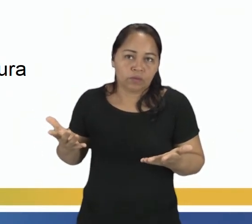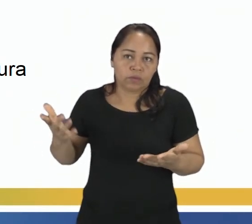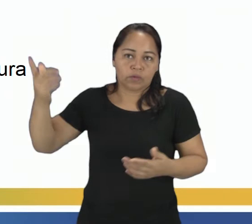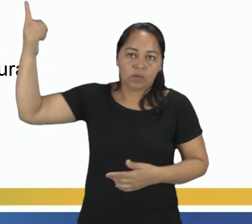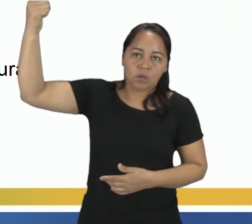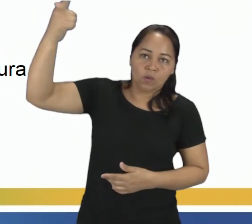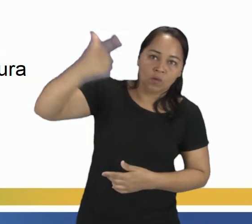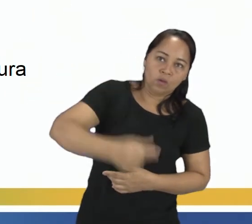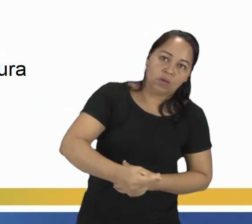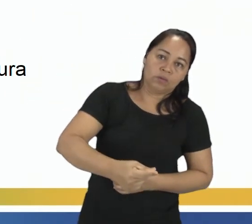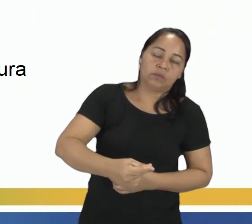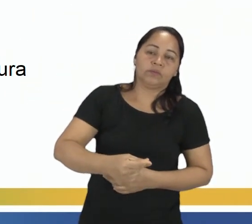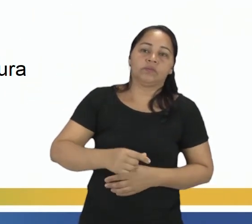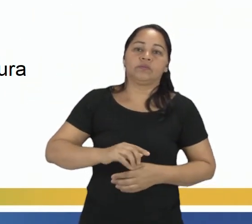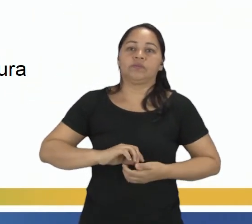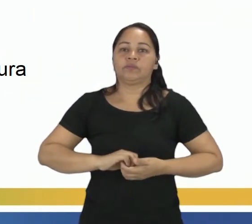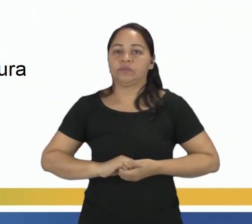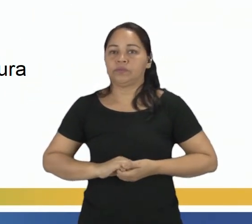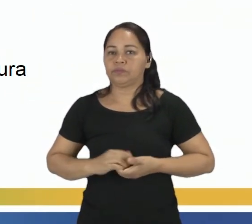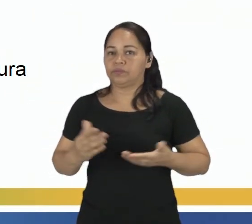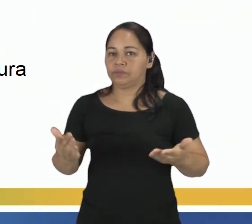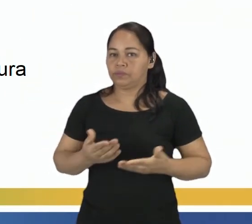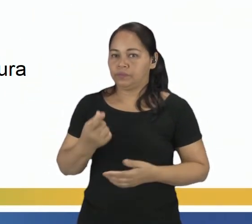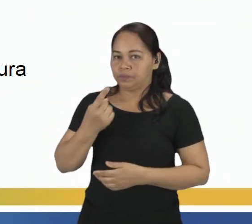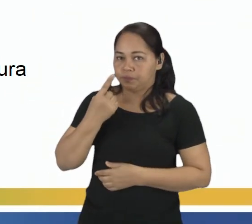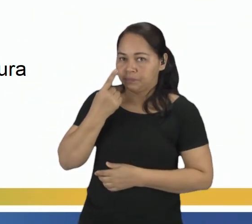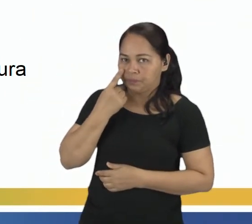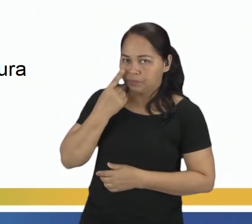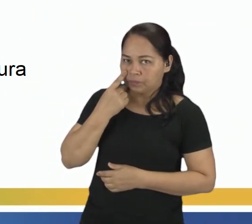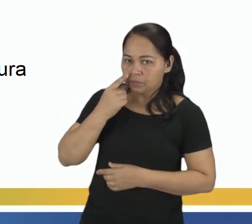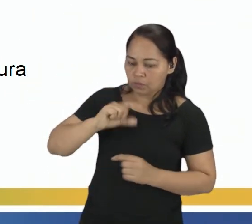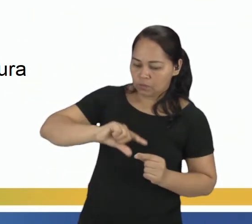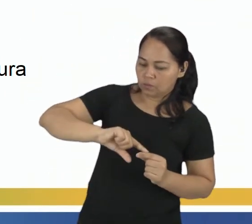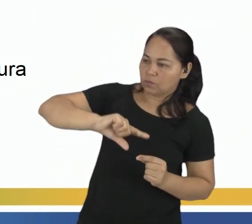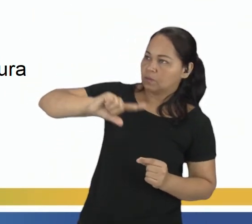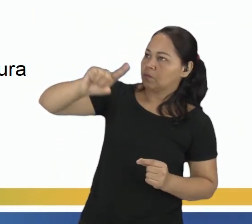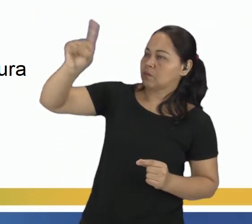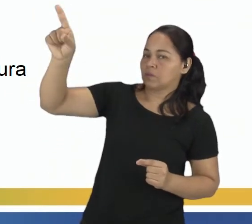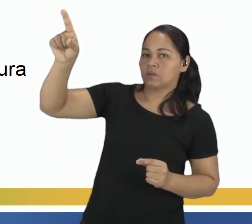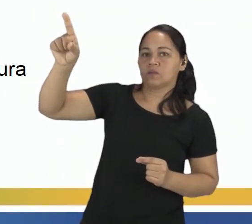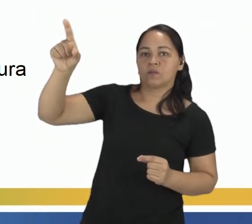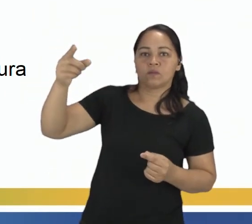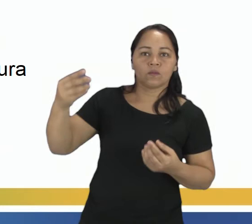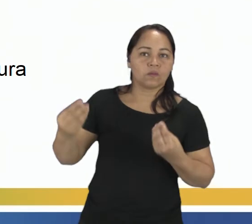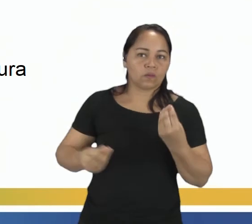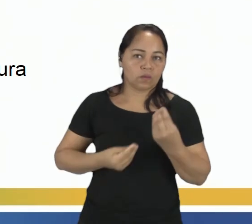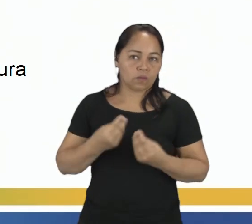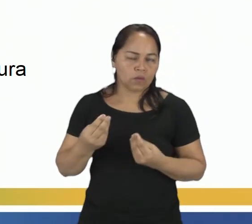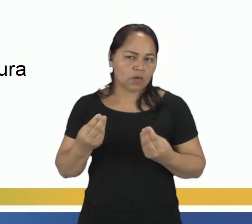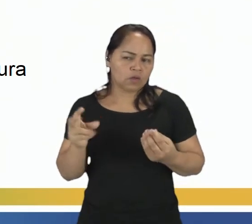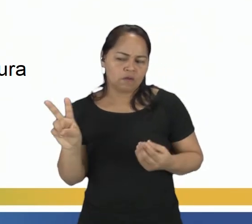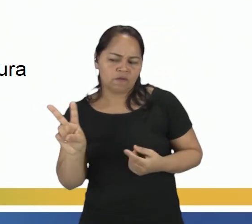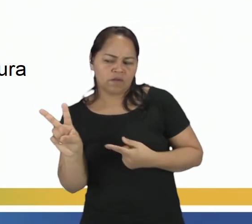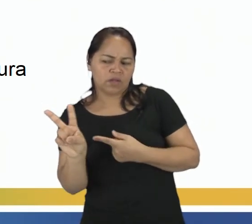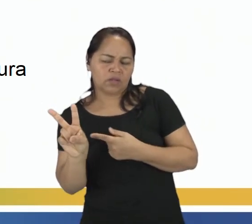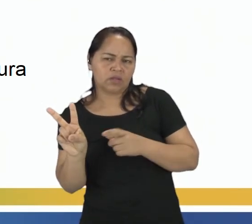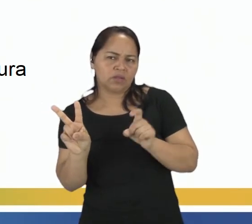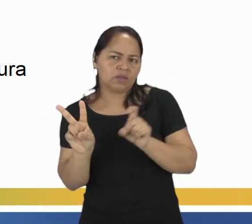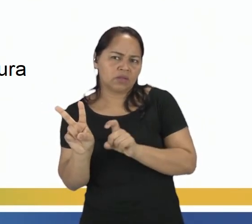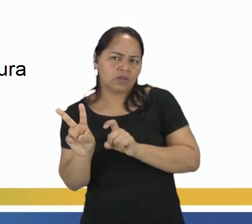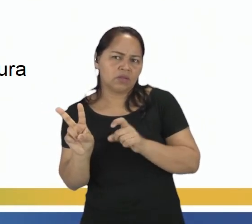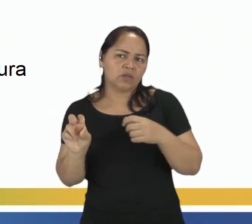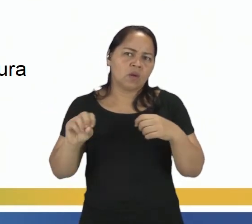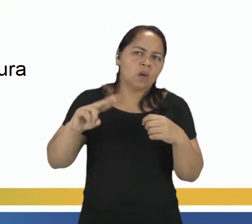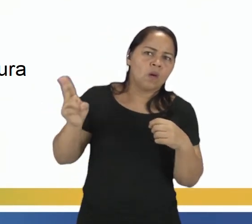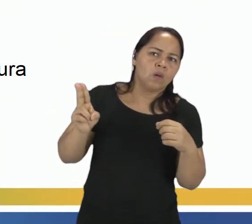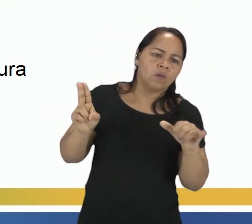essa altura máxima. Observe, você agora está se perguntando, eu vou utilizar o x do vértice ou devo procurar o y do